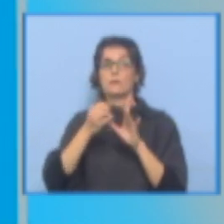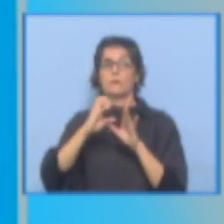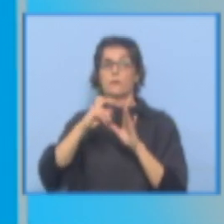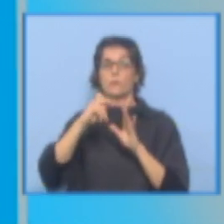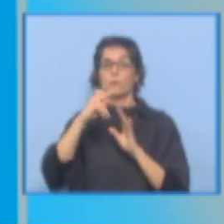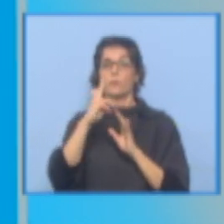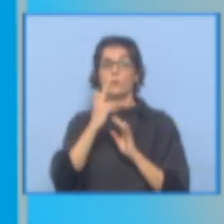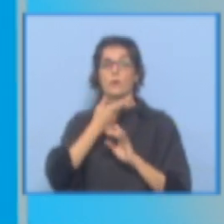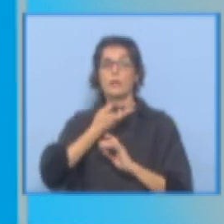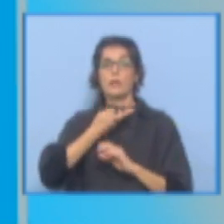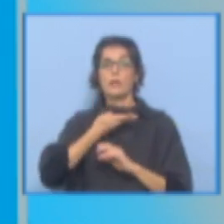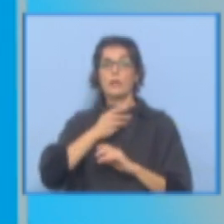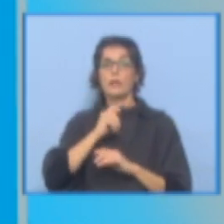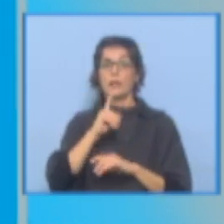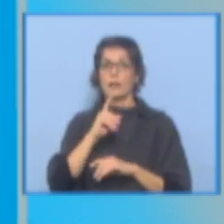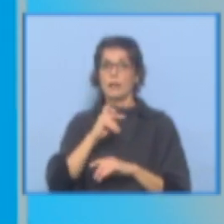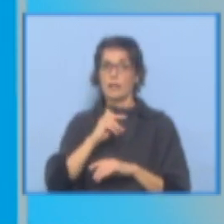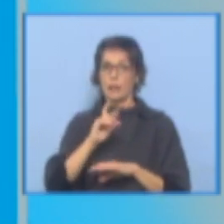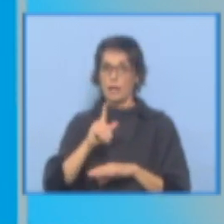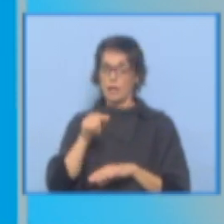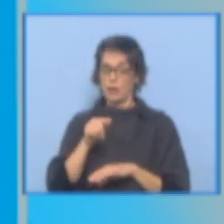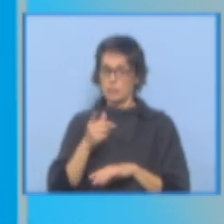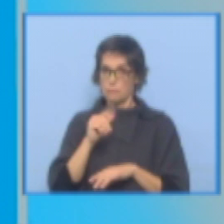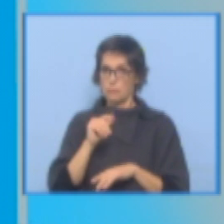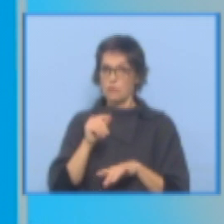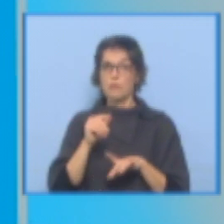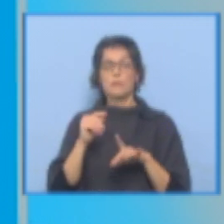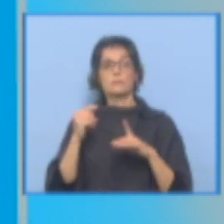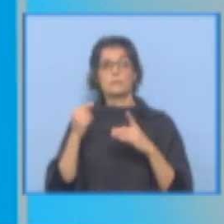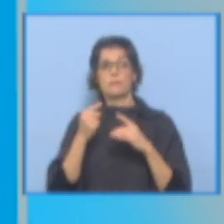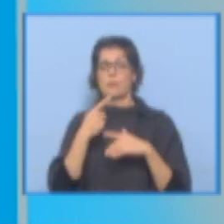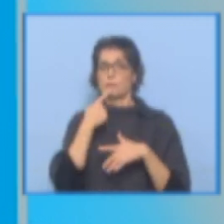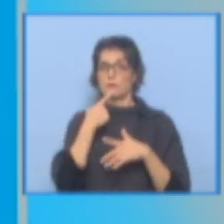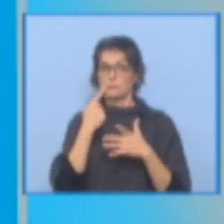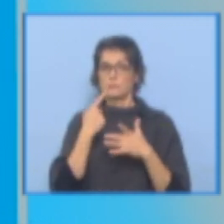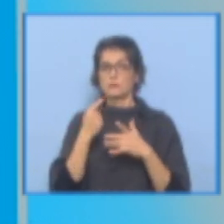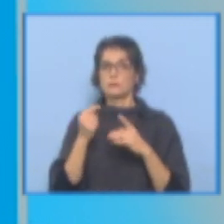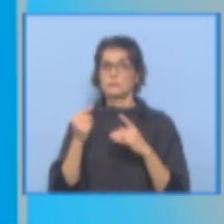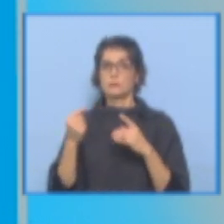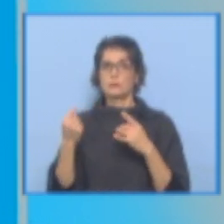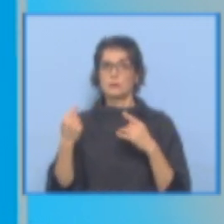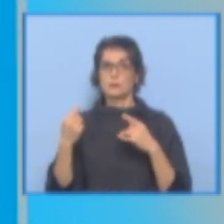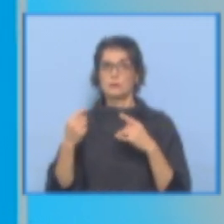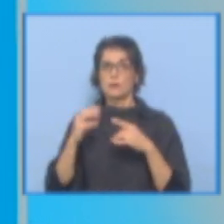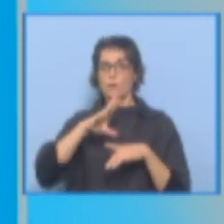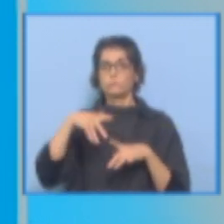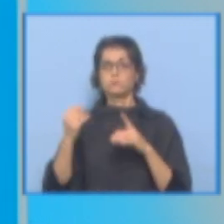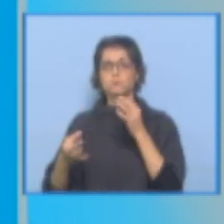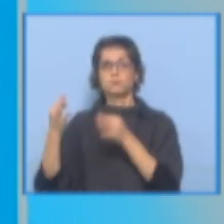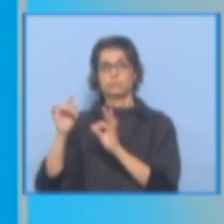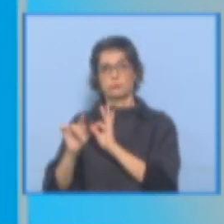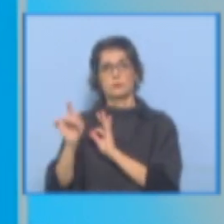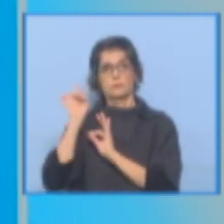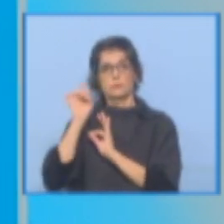também um sinónimo, digamos, da própria independência do mundo judicial. Porque nós sabemos que